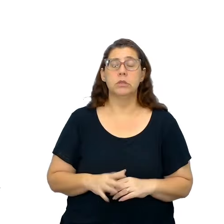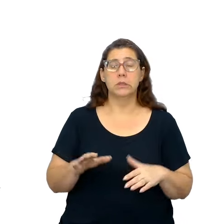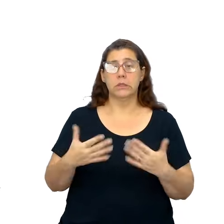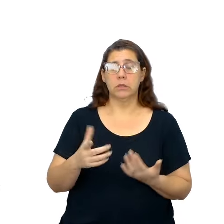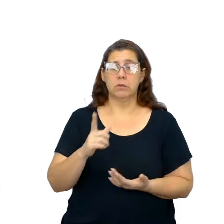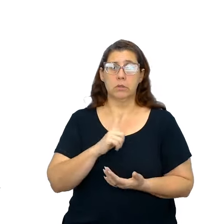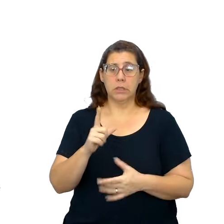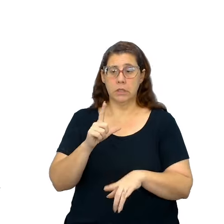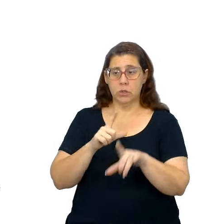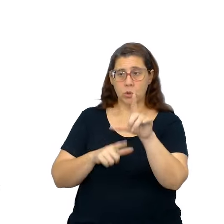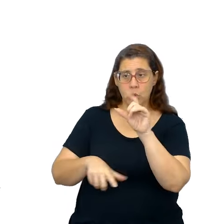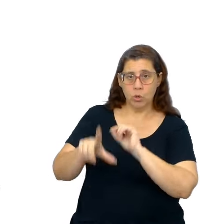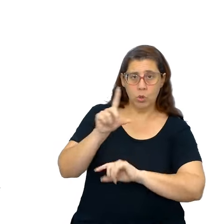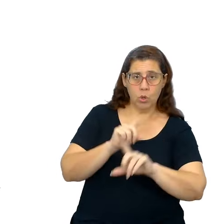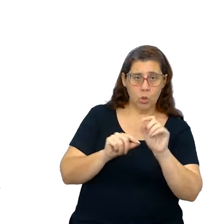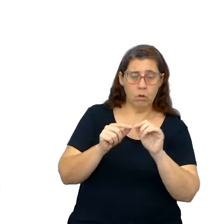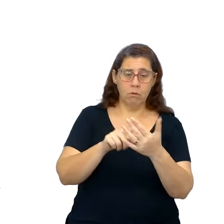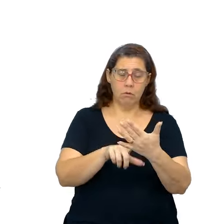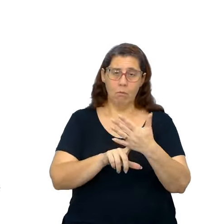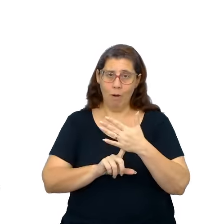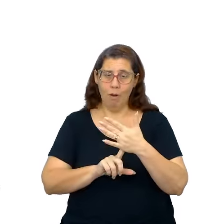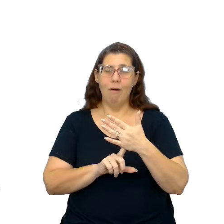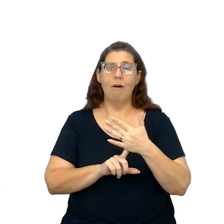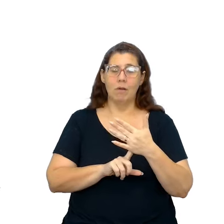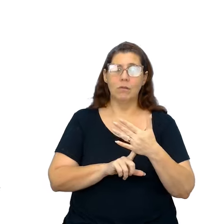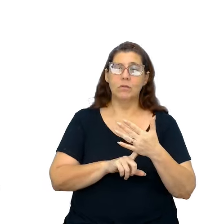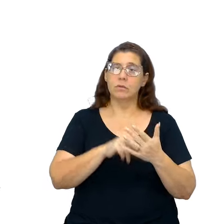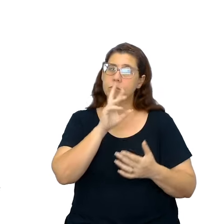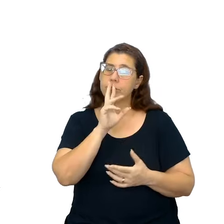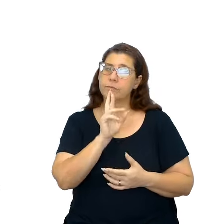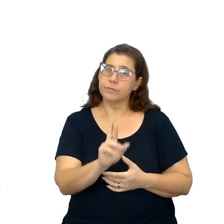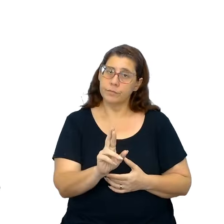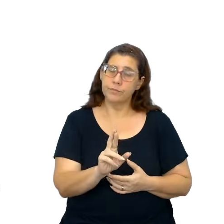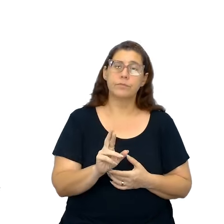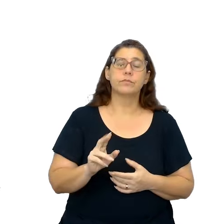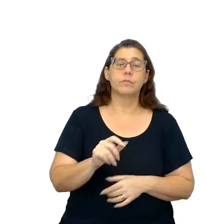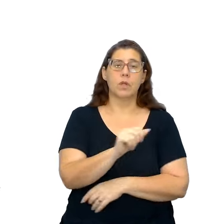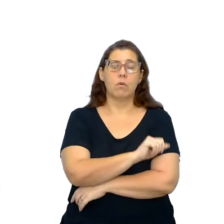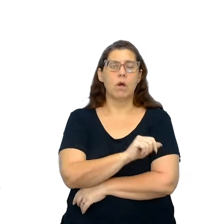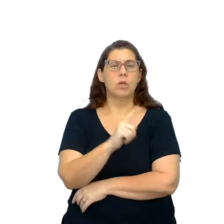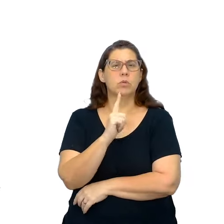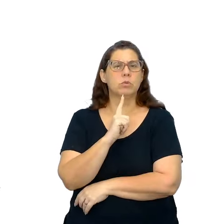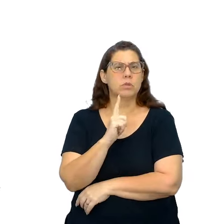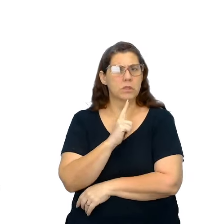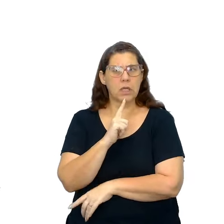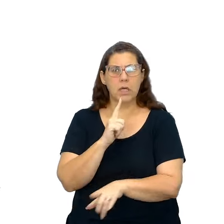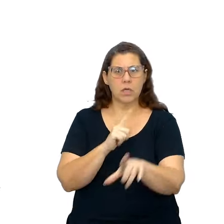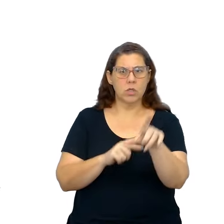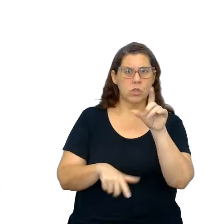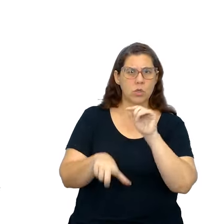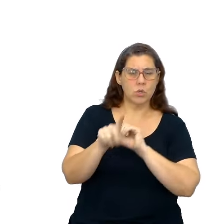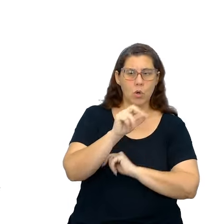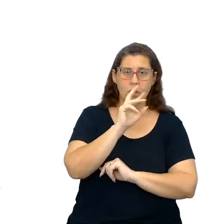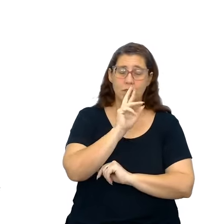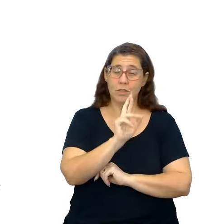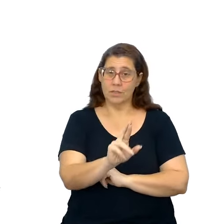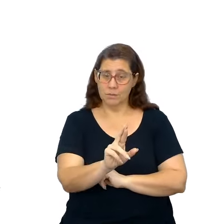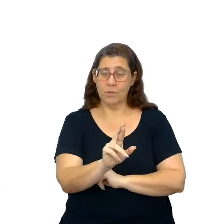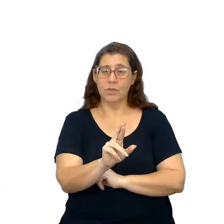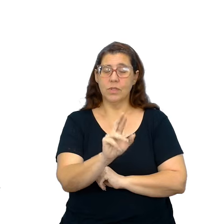as opções que você nos trouxe aí de resolução, que o aluno tenha a opção de